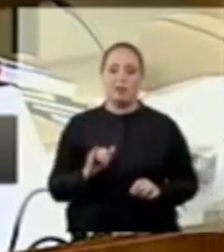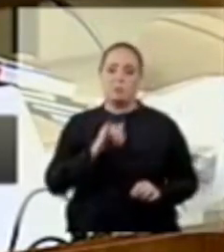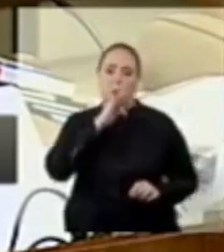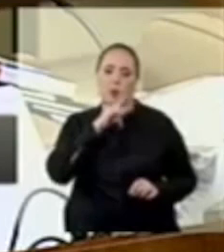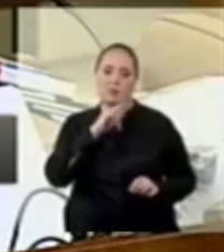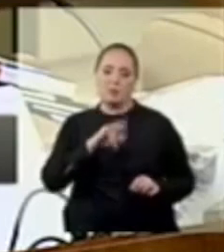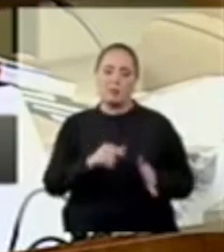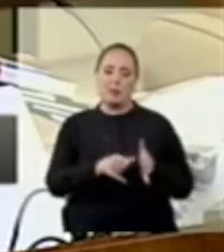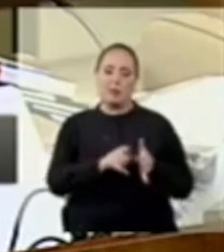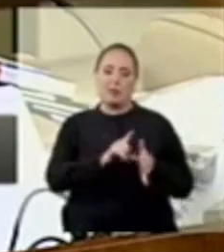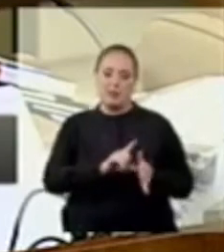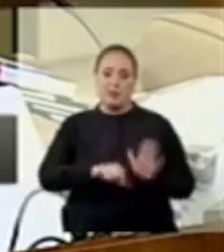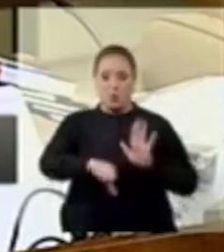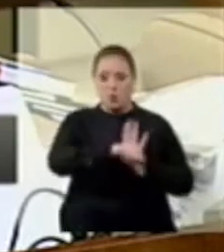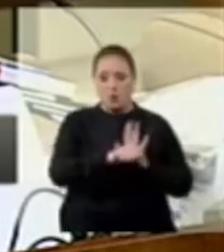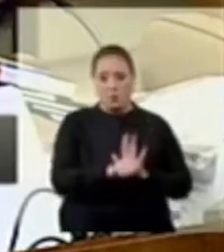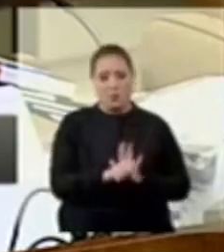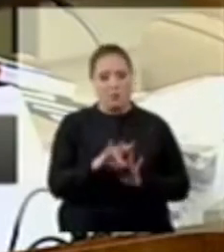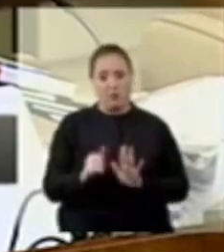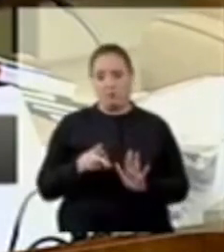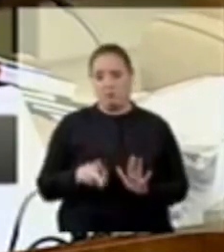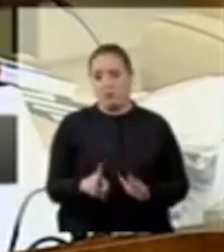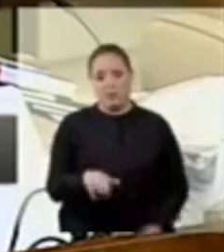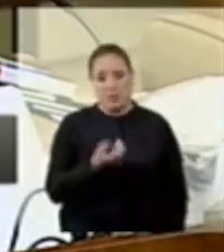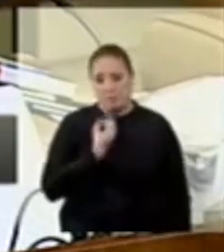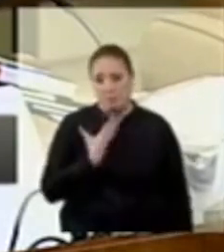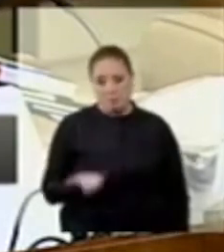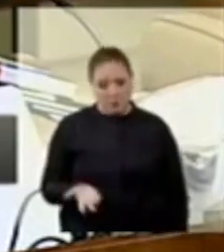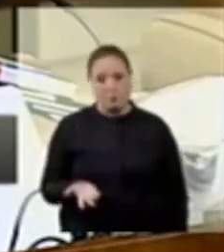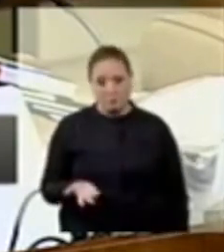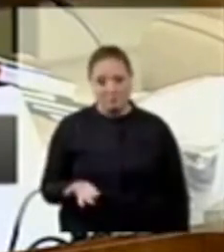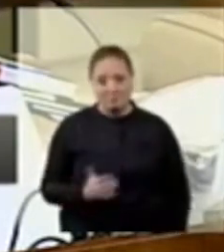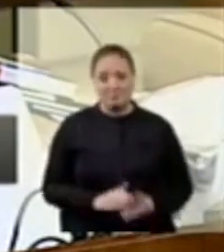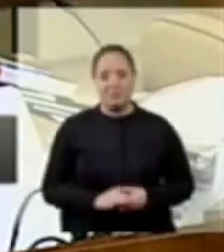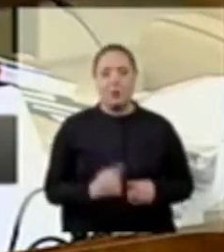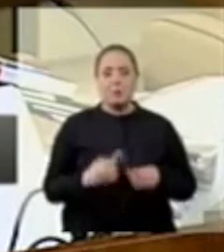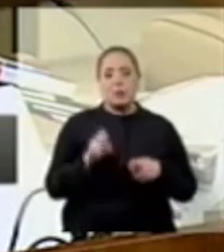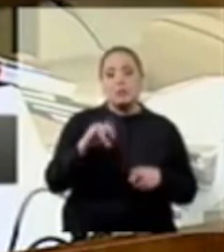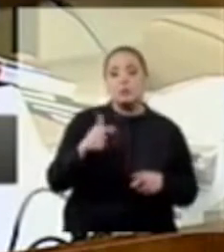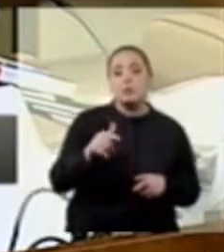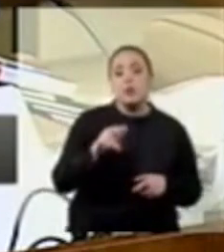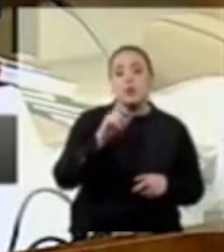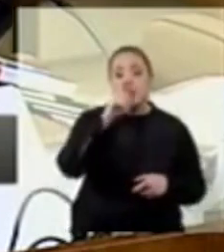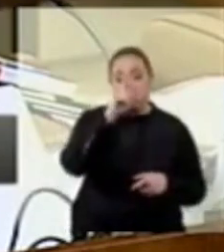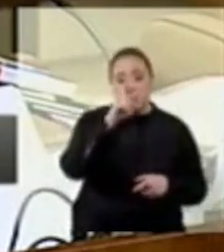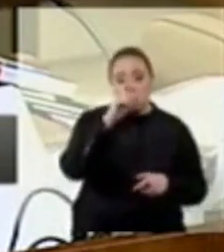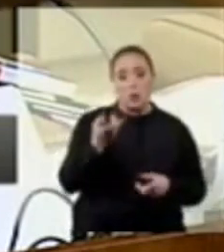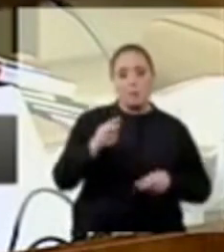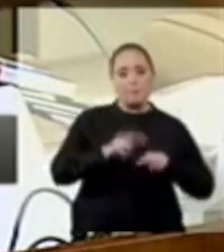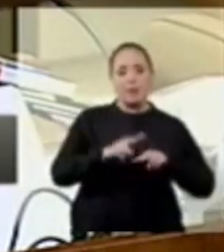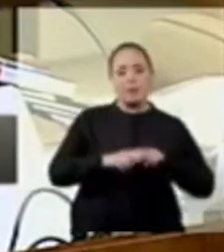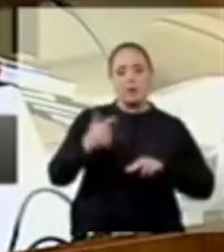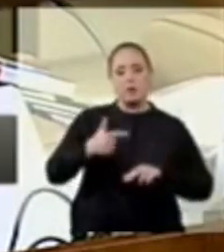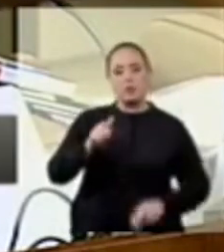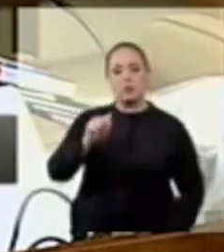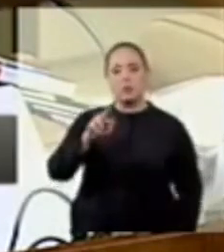e o crime vai voltar a compensar porque sem o risco da prisão em segundo